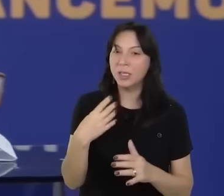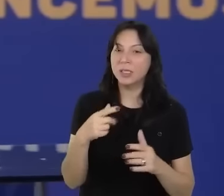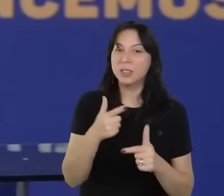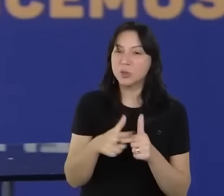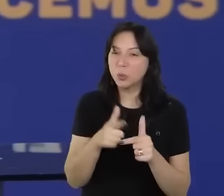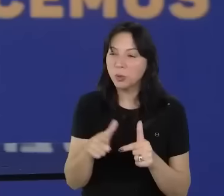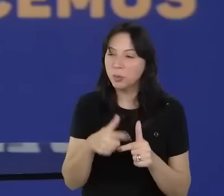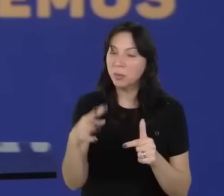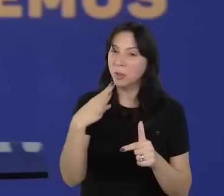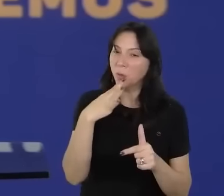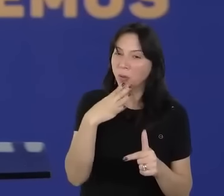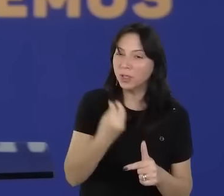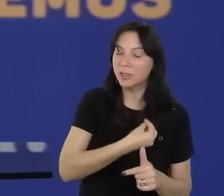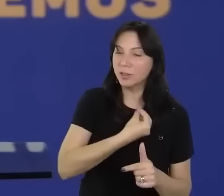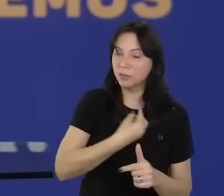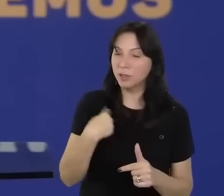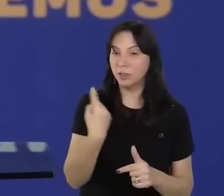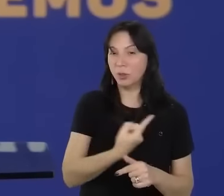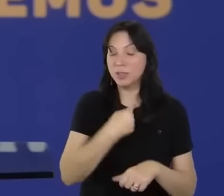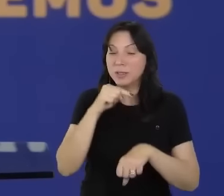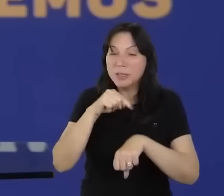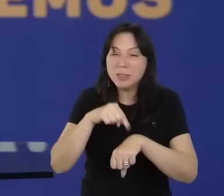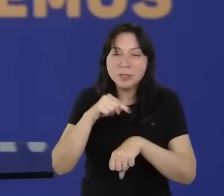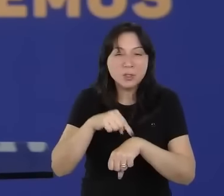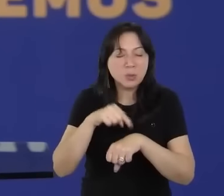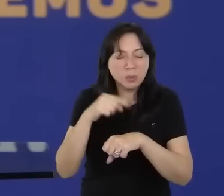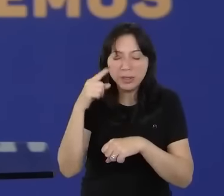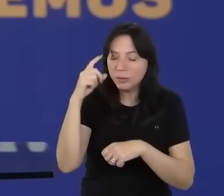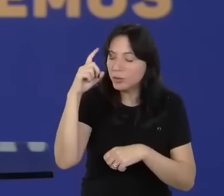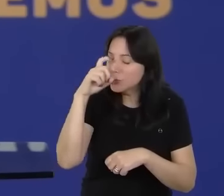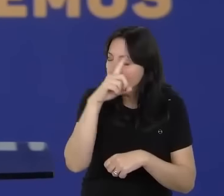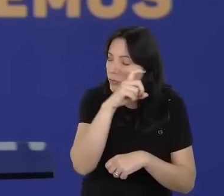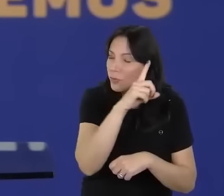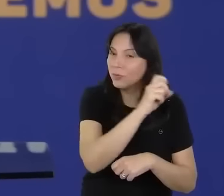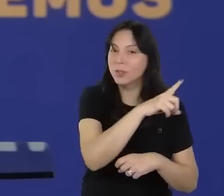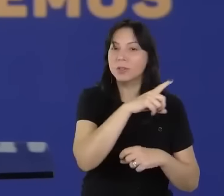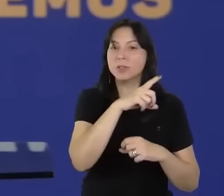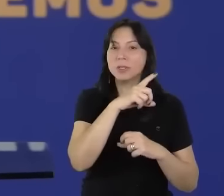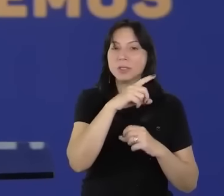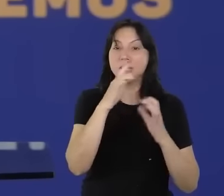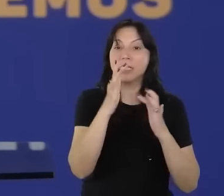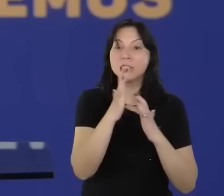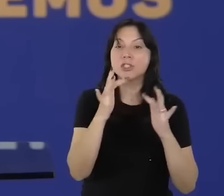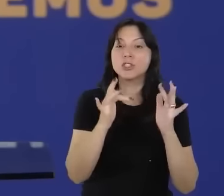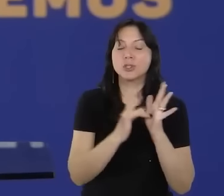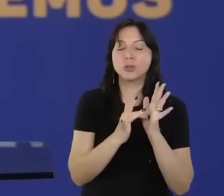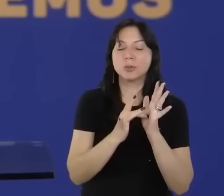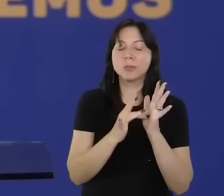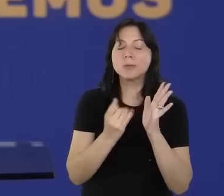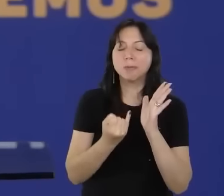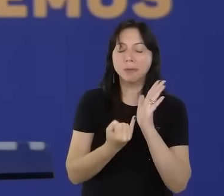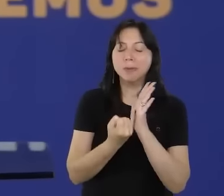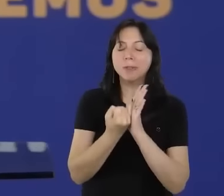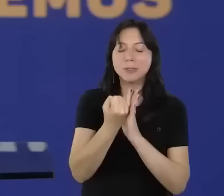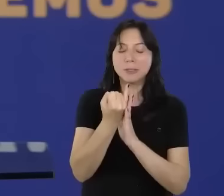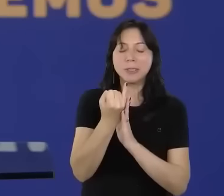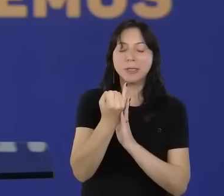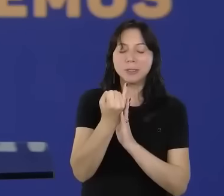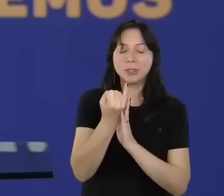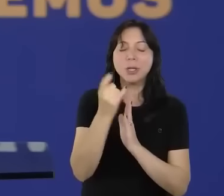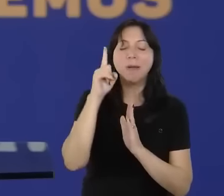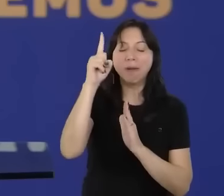e é nessas horas meus amados da crise Nossa é que Jesus intercede por nós